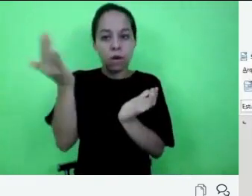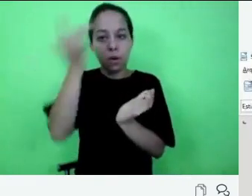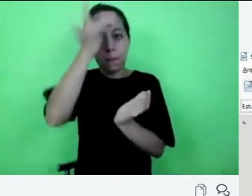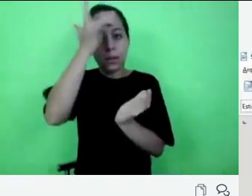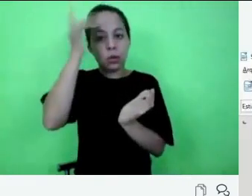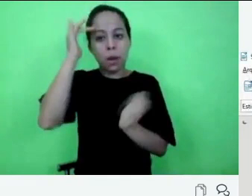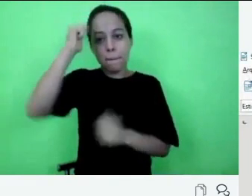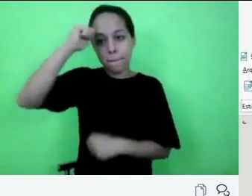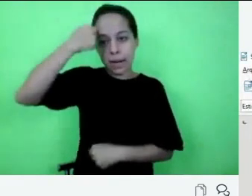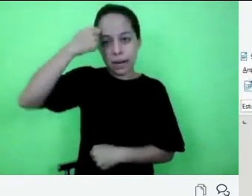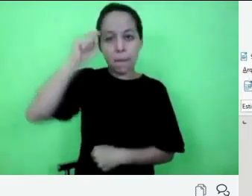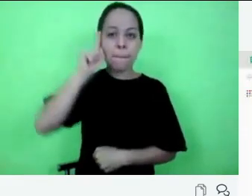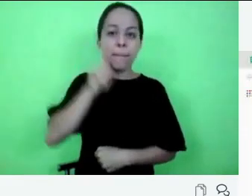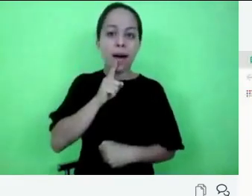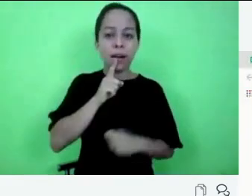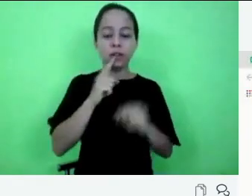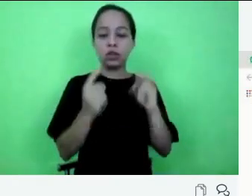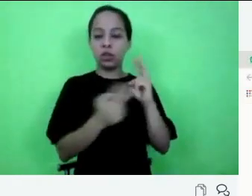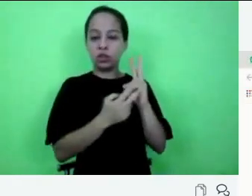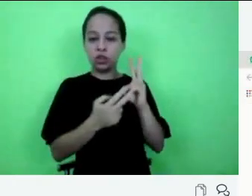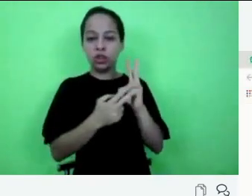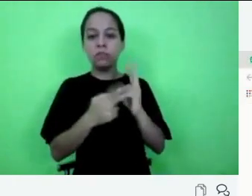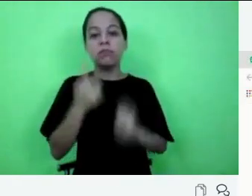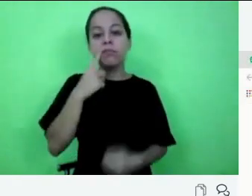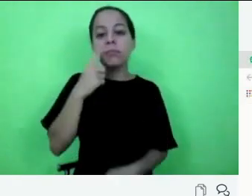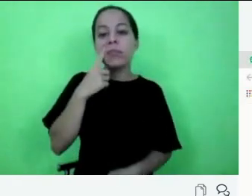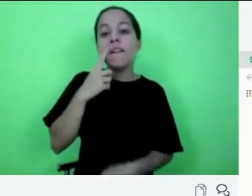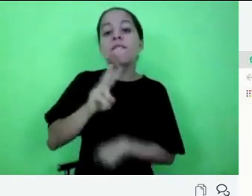e indígenas.